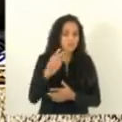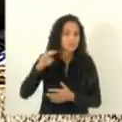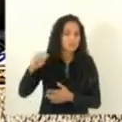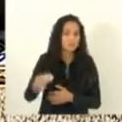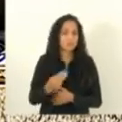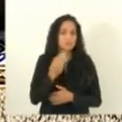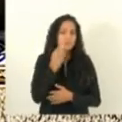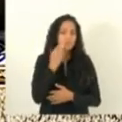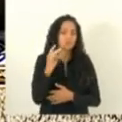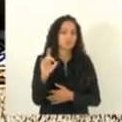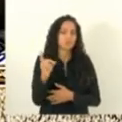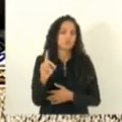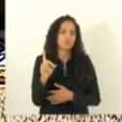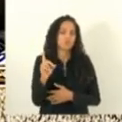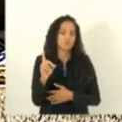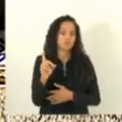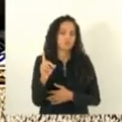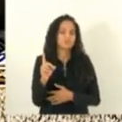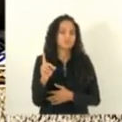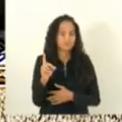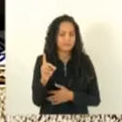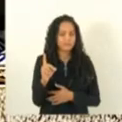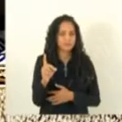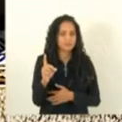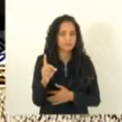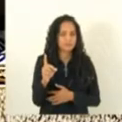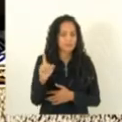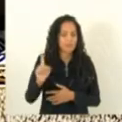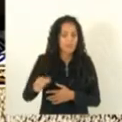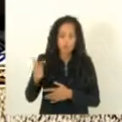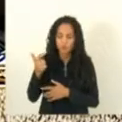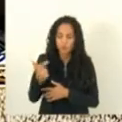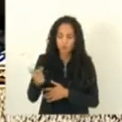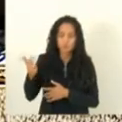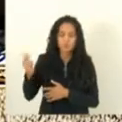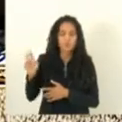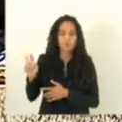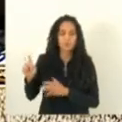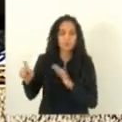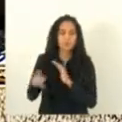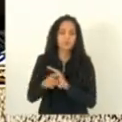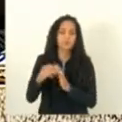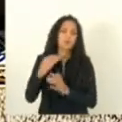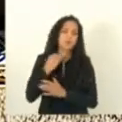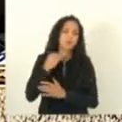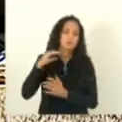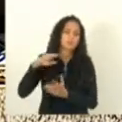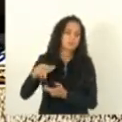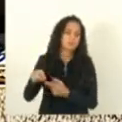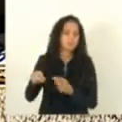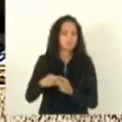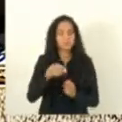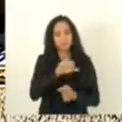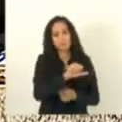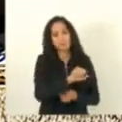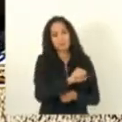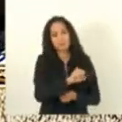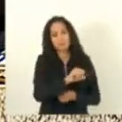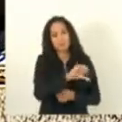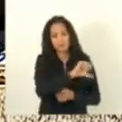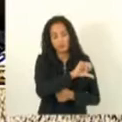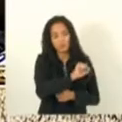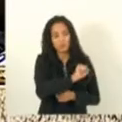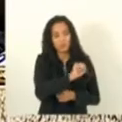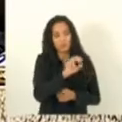de dólares, sendo 225 do Banco Mundial e 98 milhões